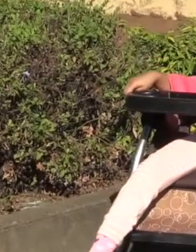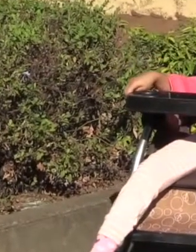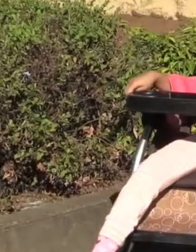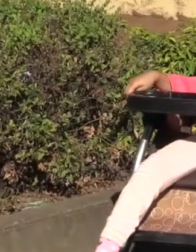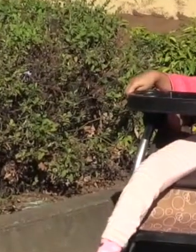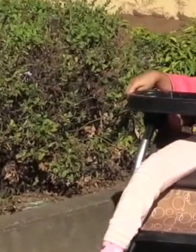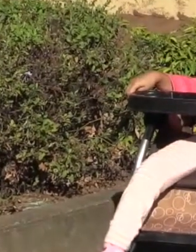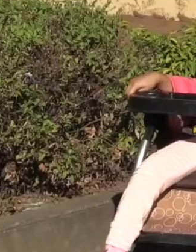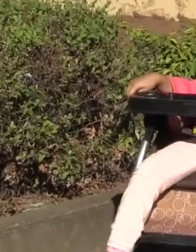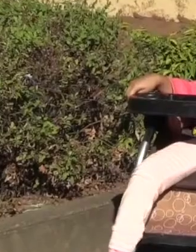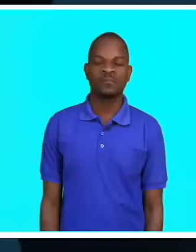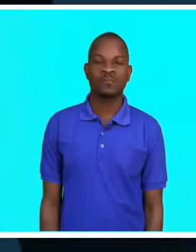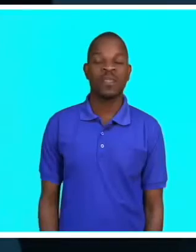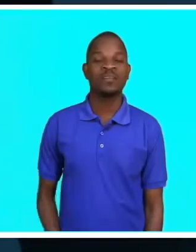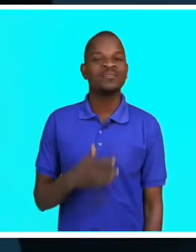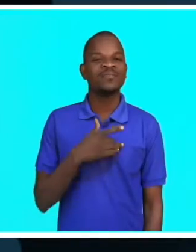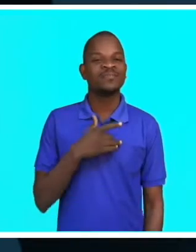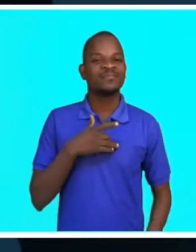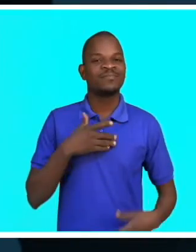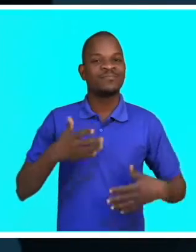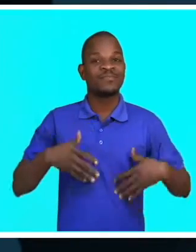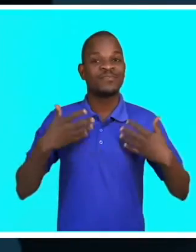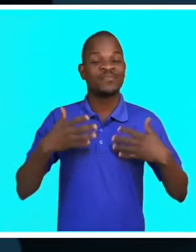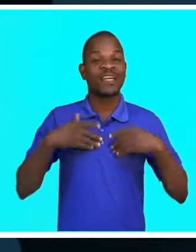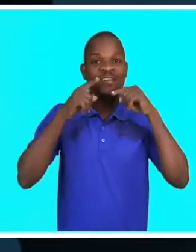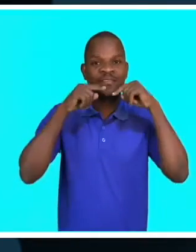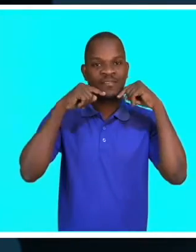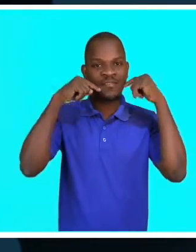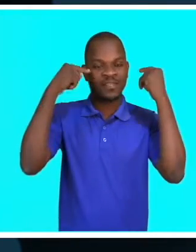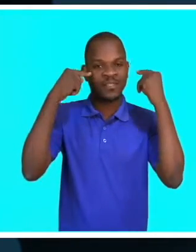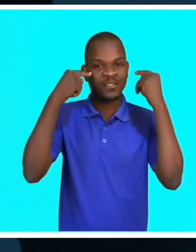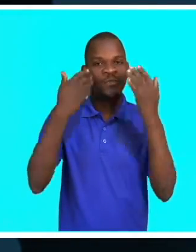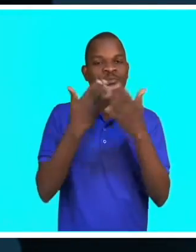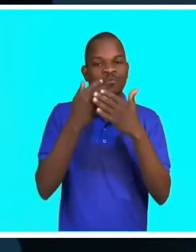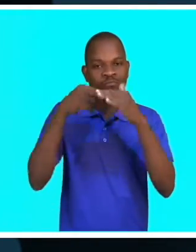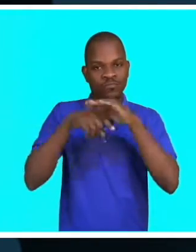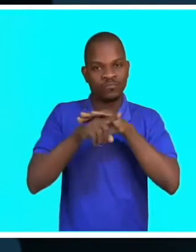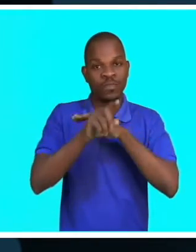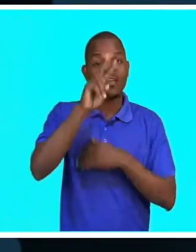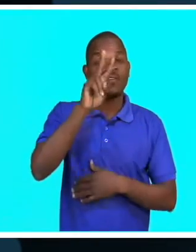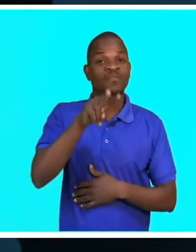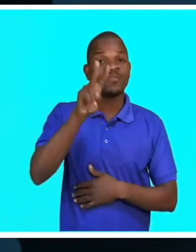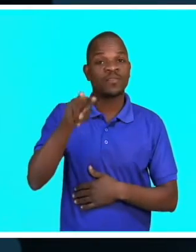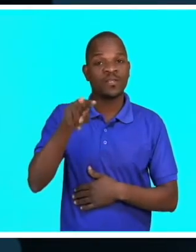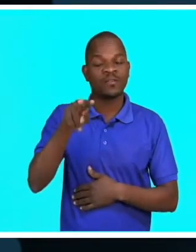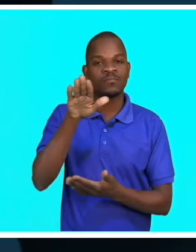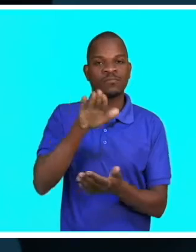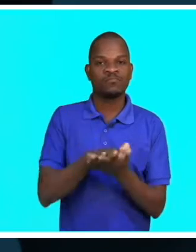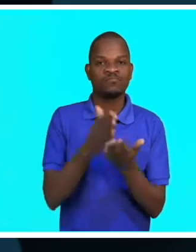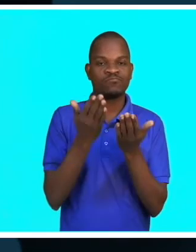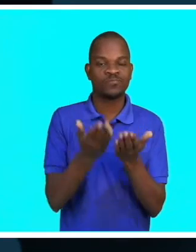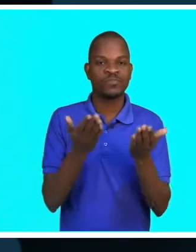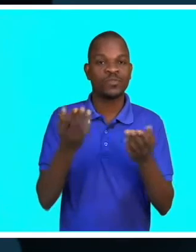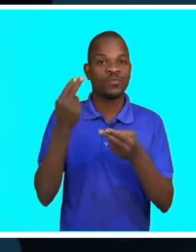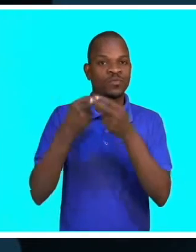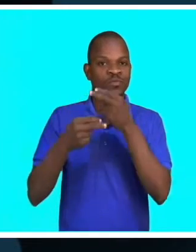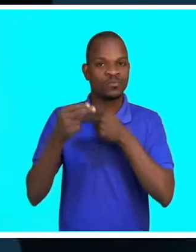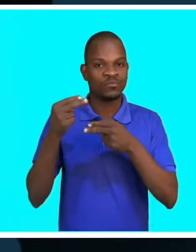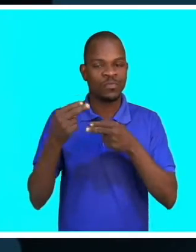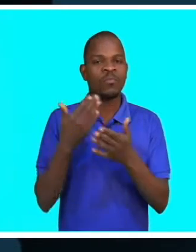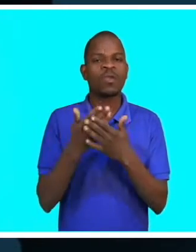marcado na sua memória. Senti-me muito feliz com a visita, porque vimos que